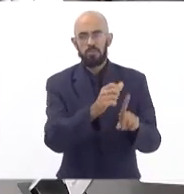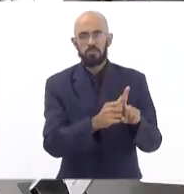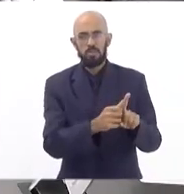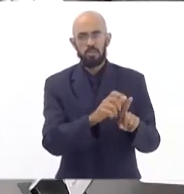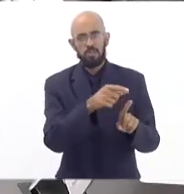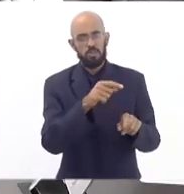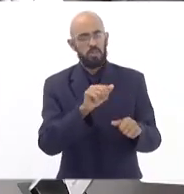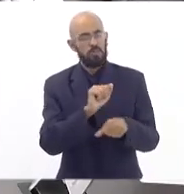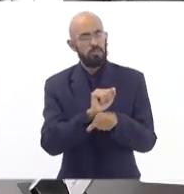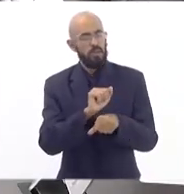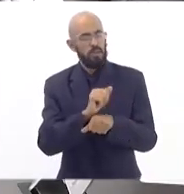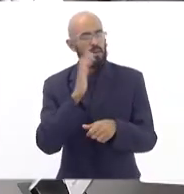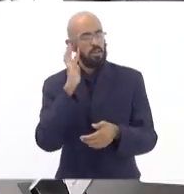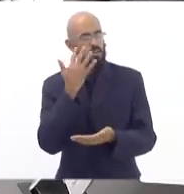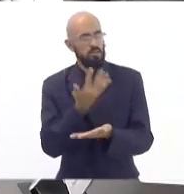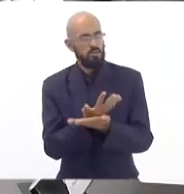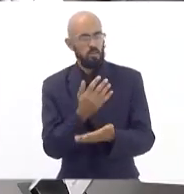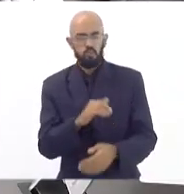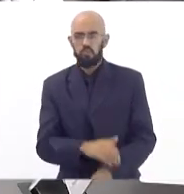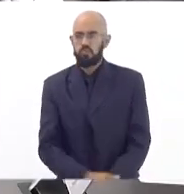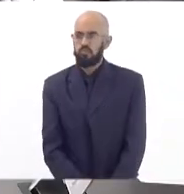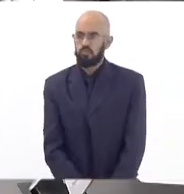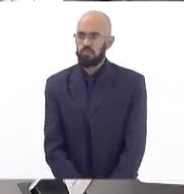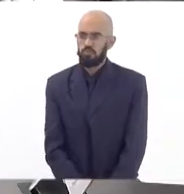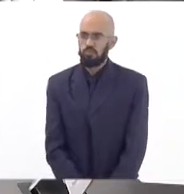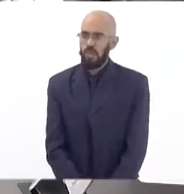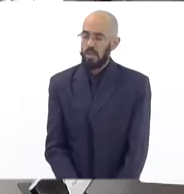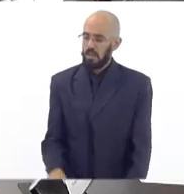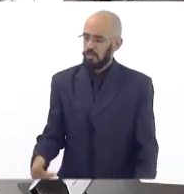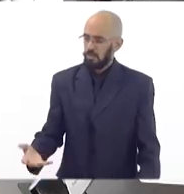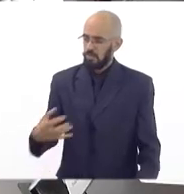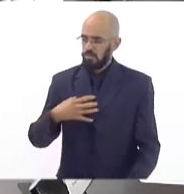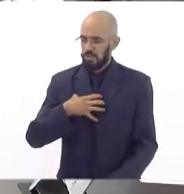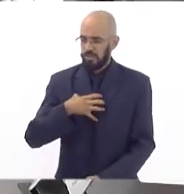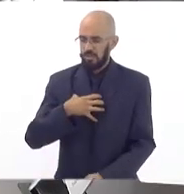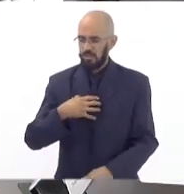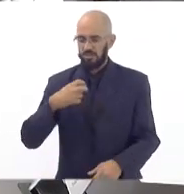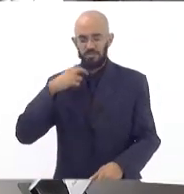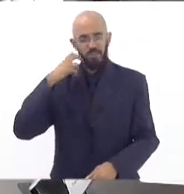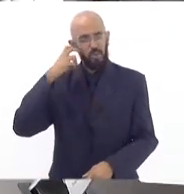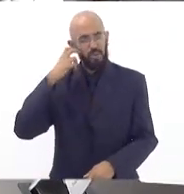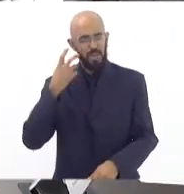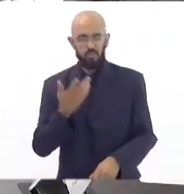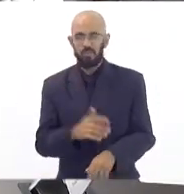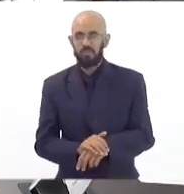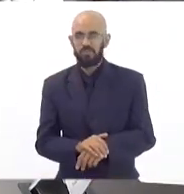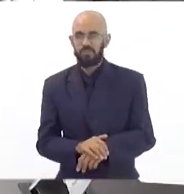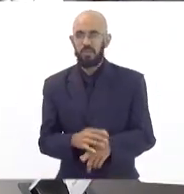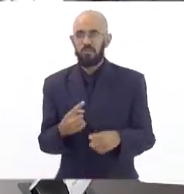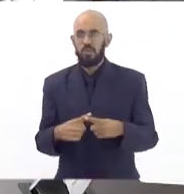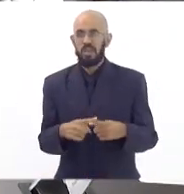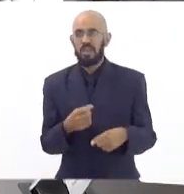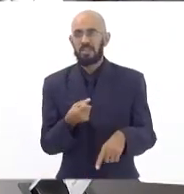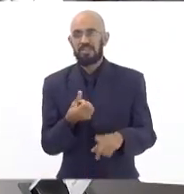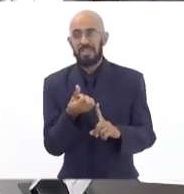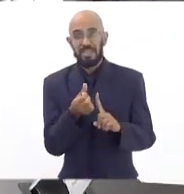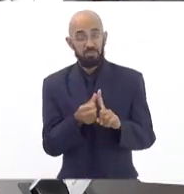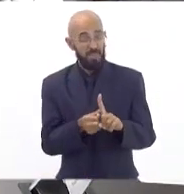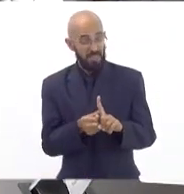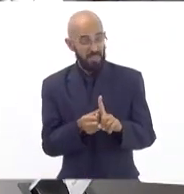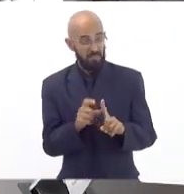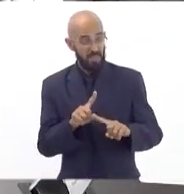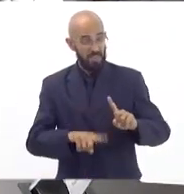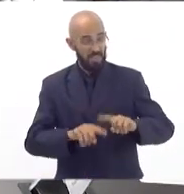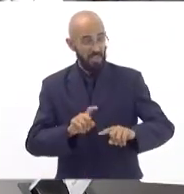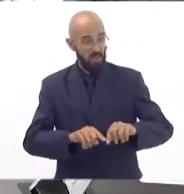decisão né é uma eu digo para vocês que eu me sinto assim até um pouco envergonhada porque as seis meses esse material